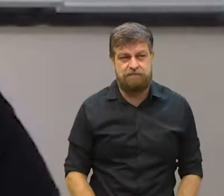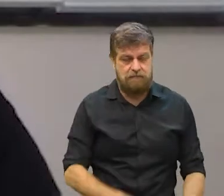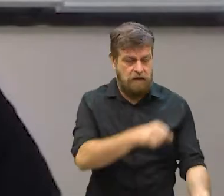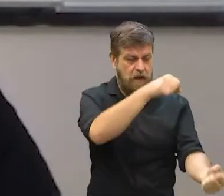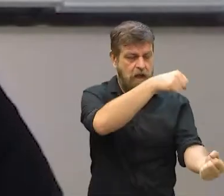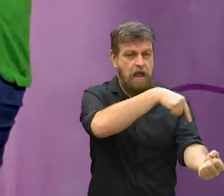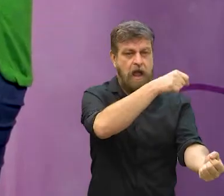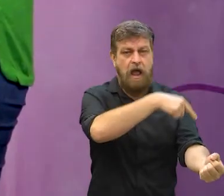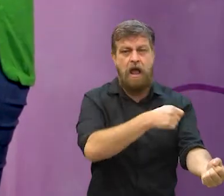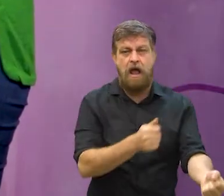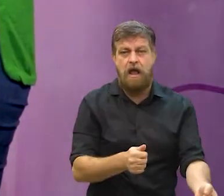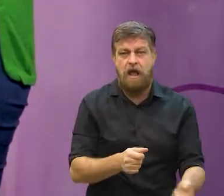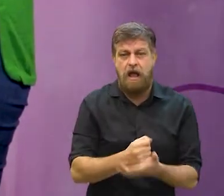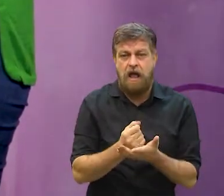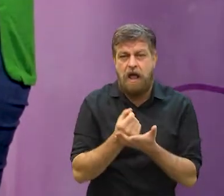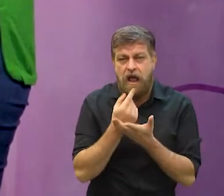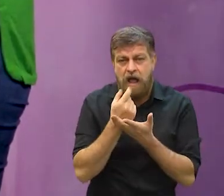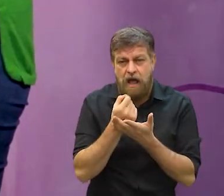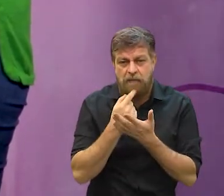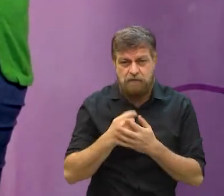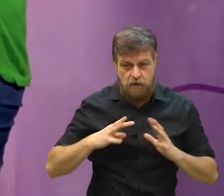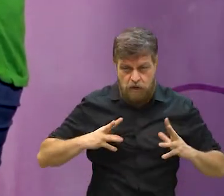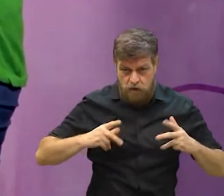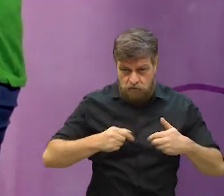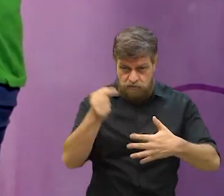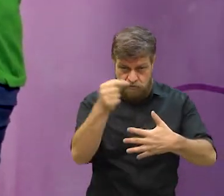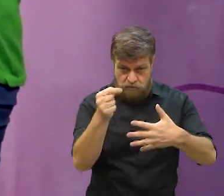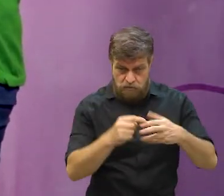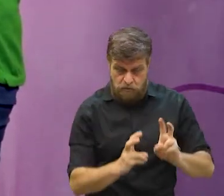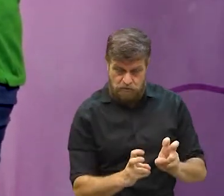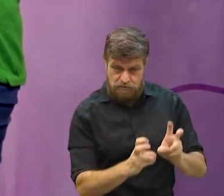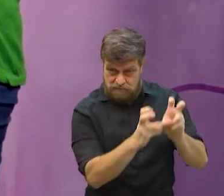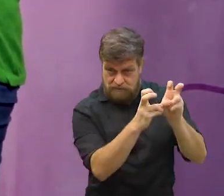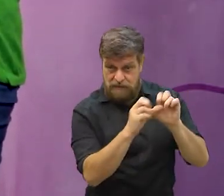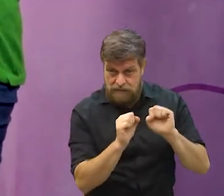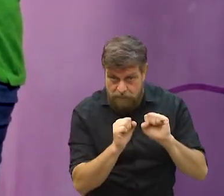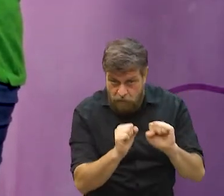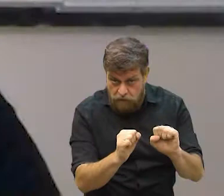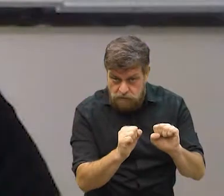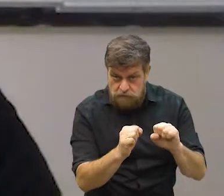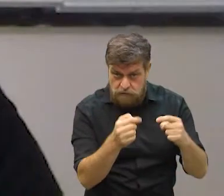por exemplo. E pode ser em todos os tipos de câncer, doutora?